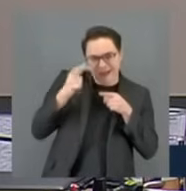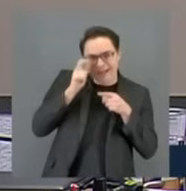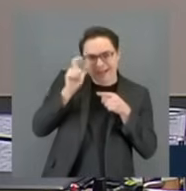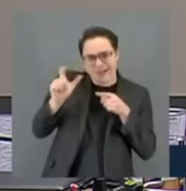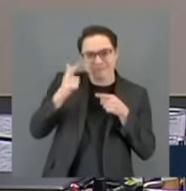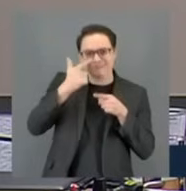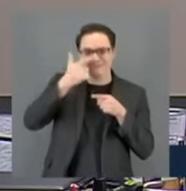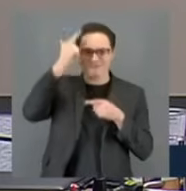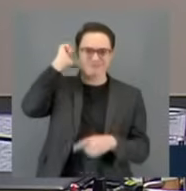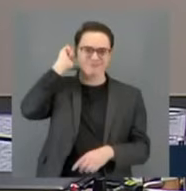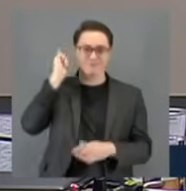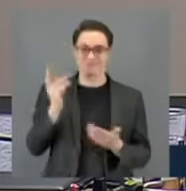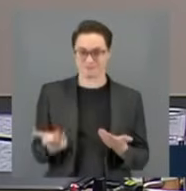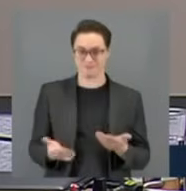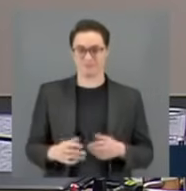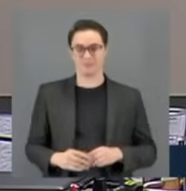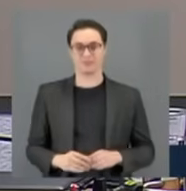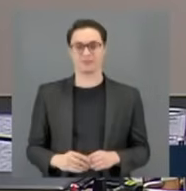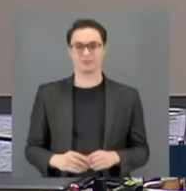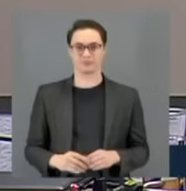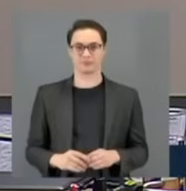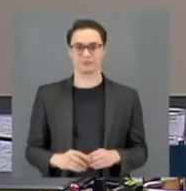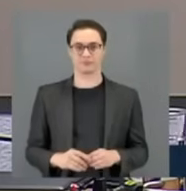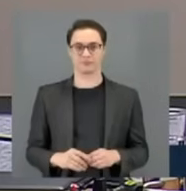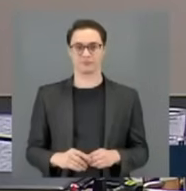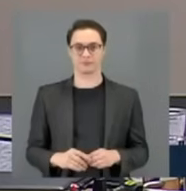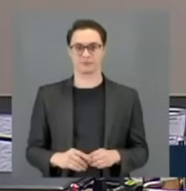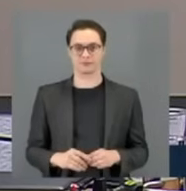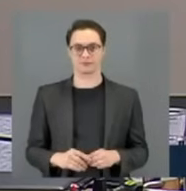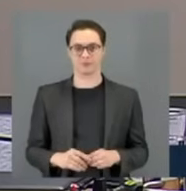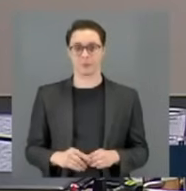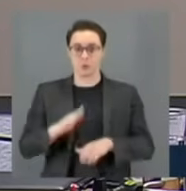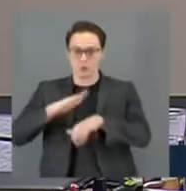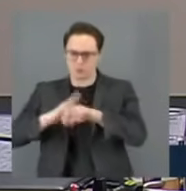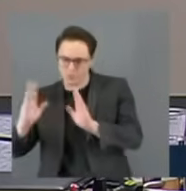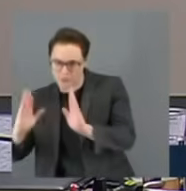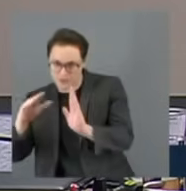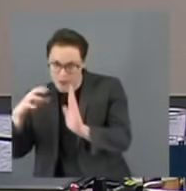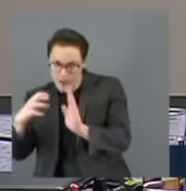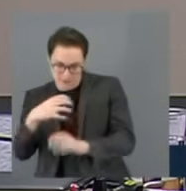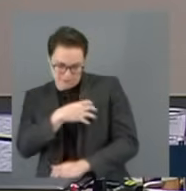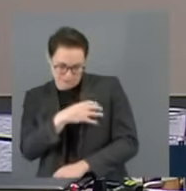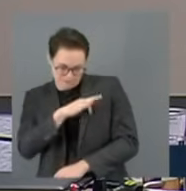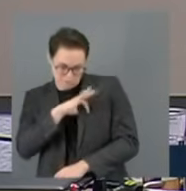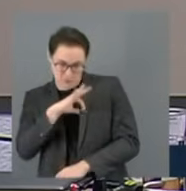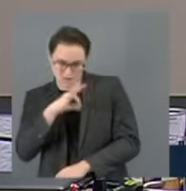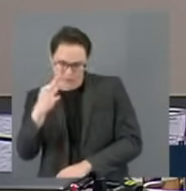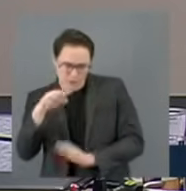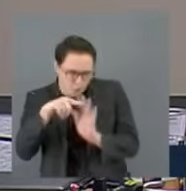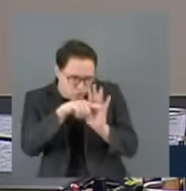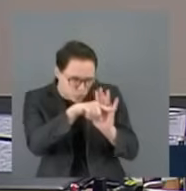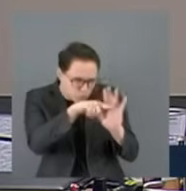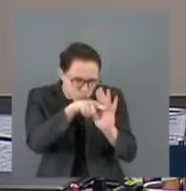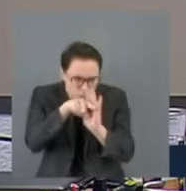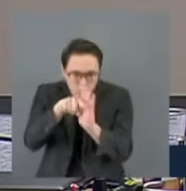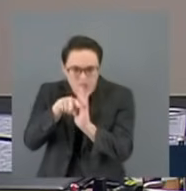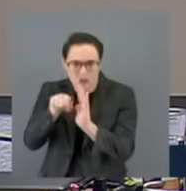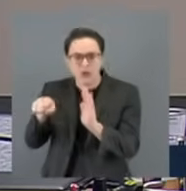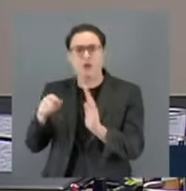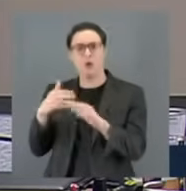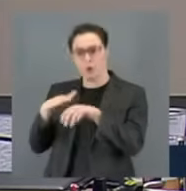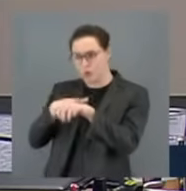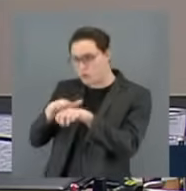interesses do ministro. E durante as investigações, eu conversei com policiais federais que alegam estar